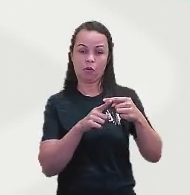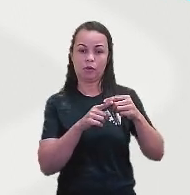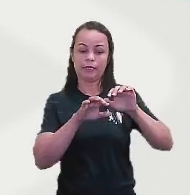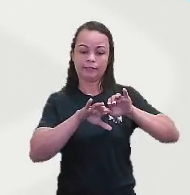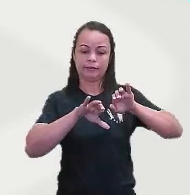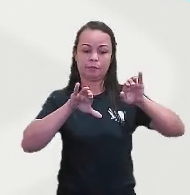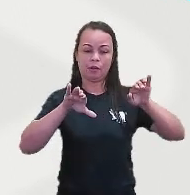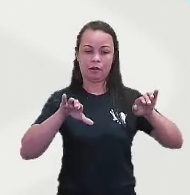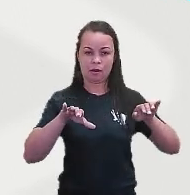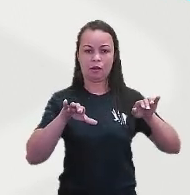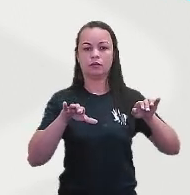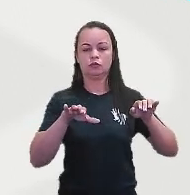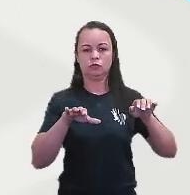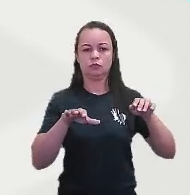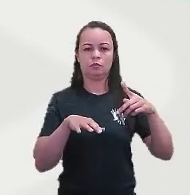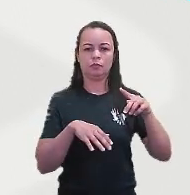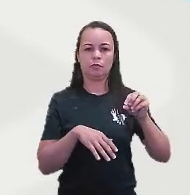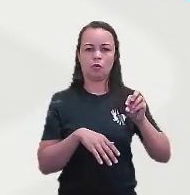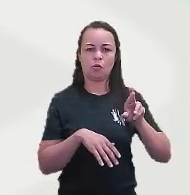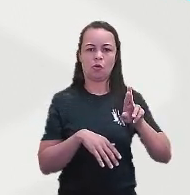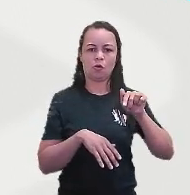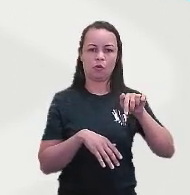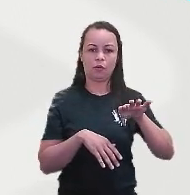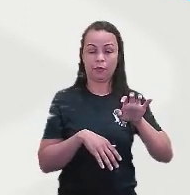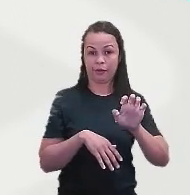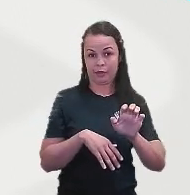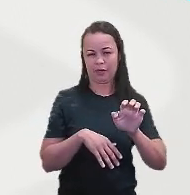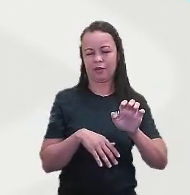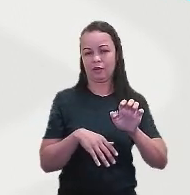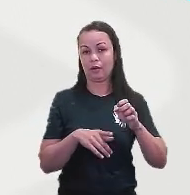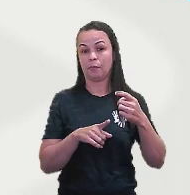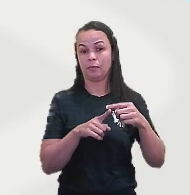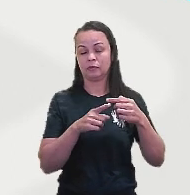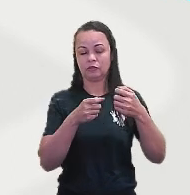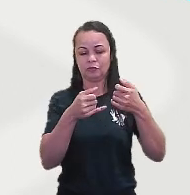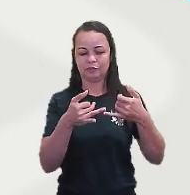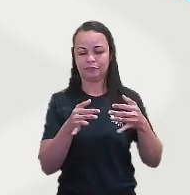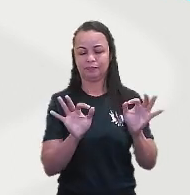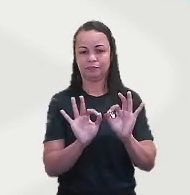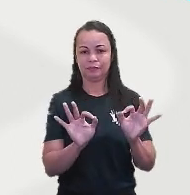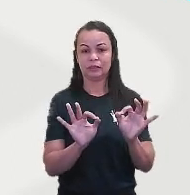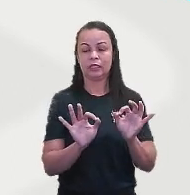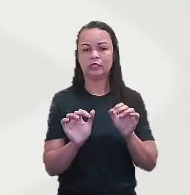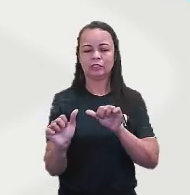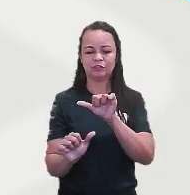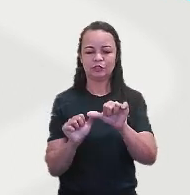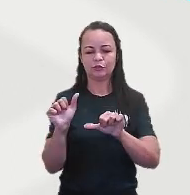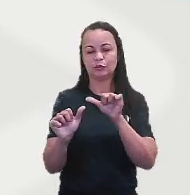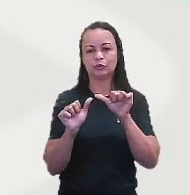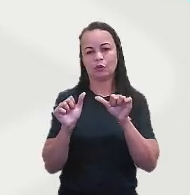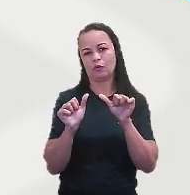frase. Tá bom? Porque não está explicando nada. Está apenas sendo trocado